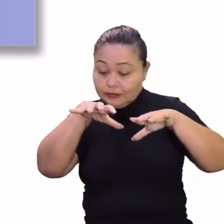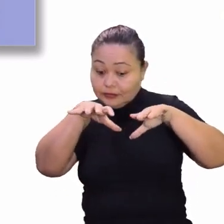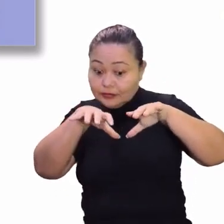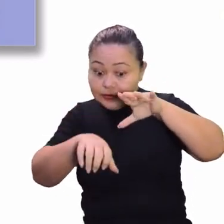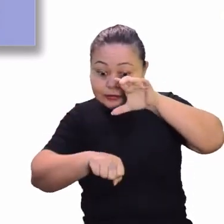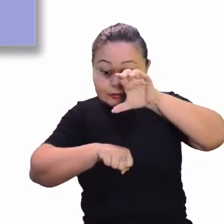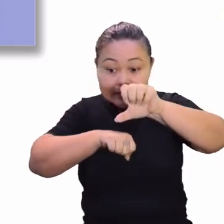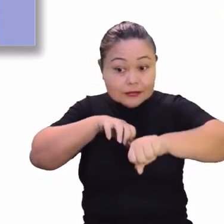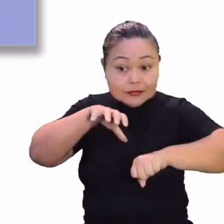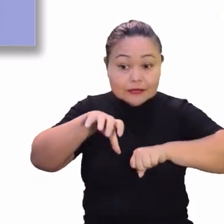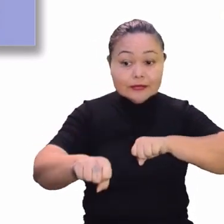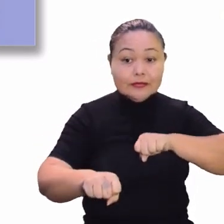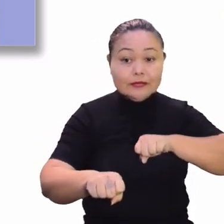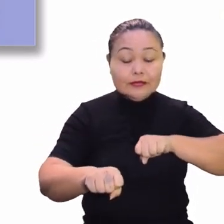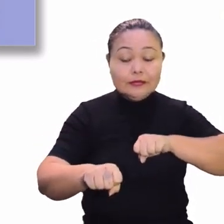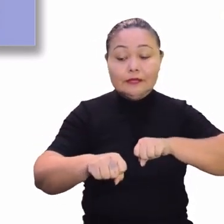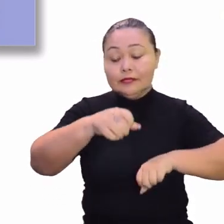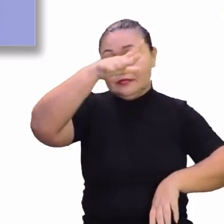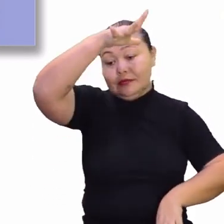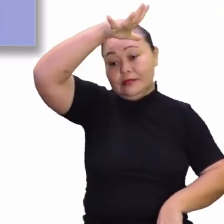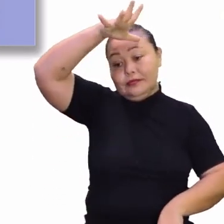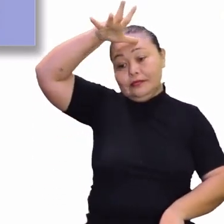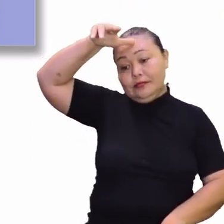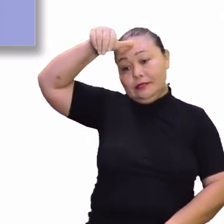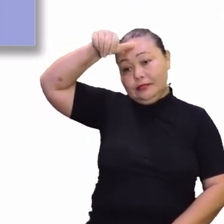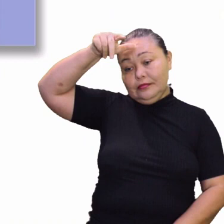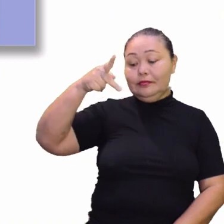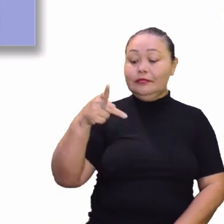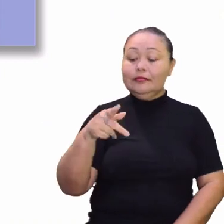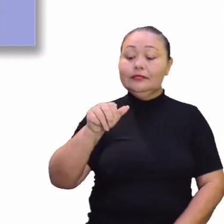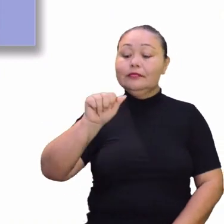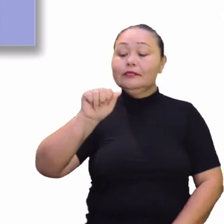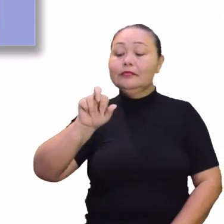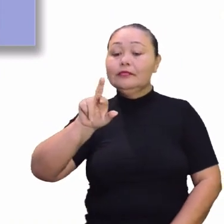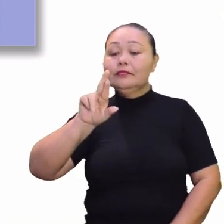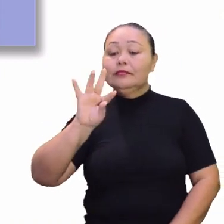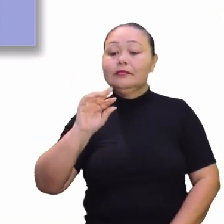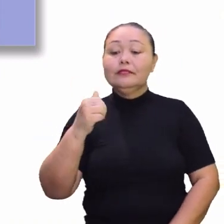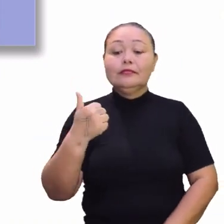colonização e colonização da Amazônia, parte 1.